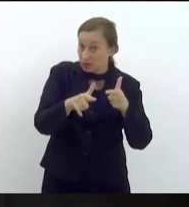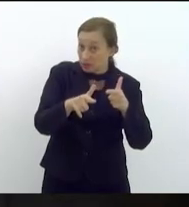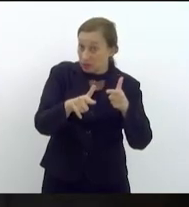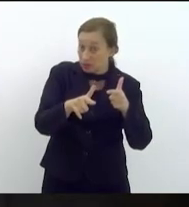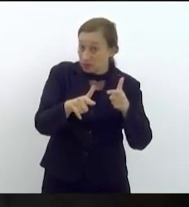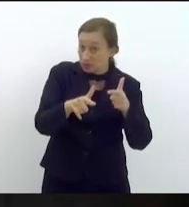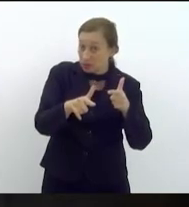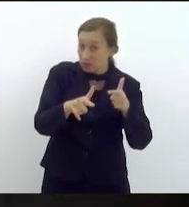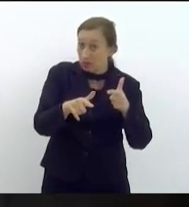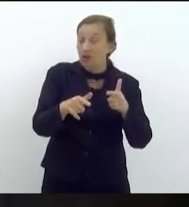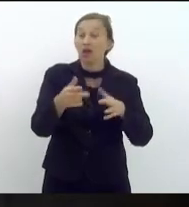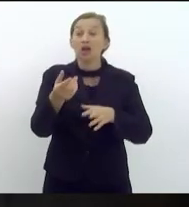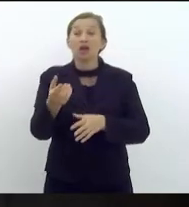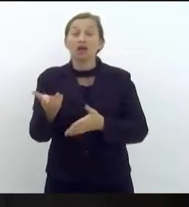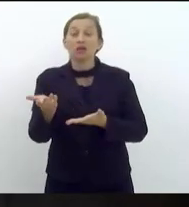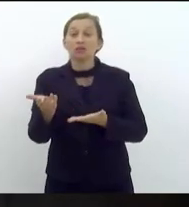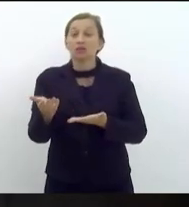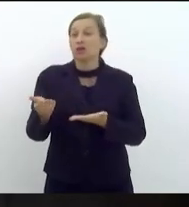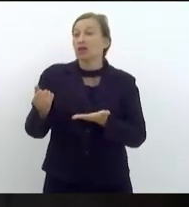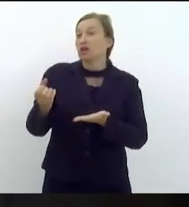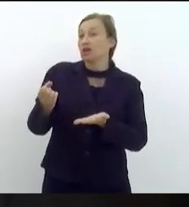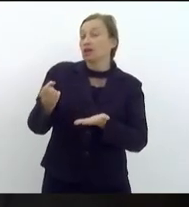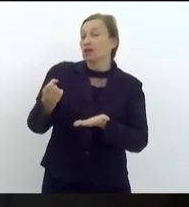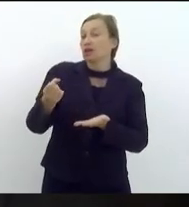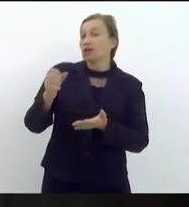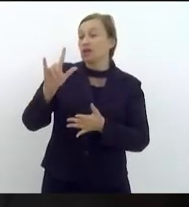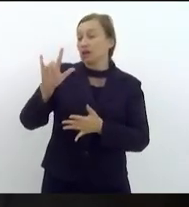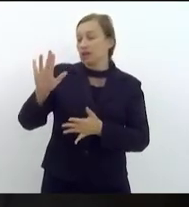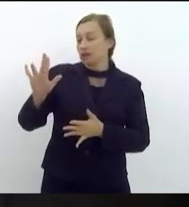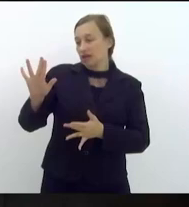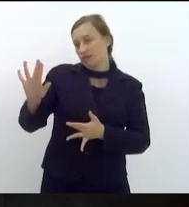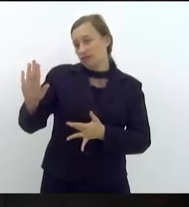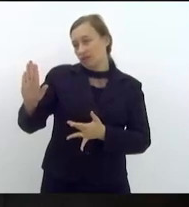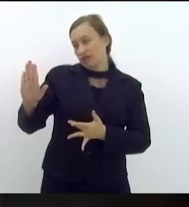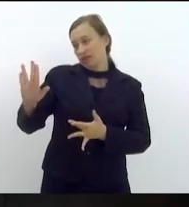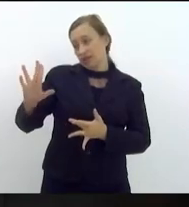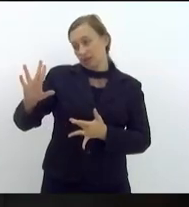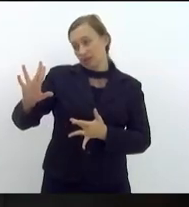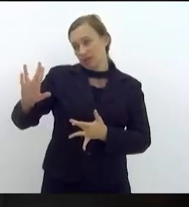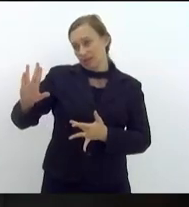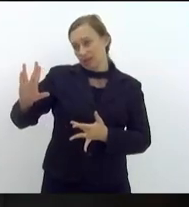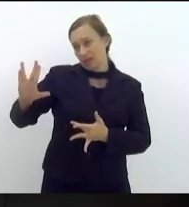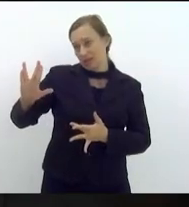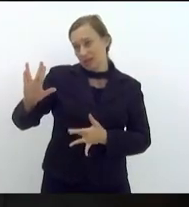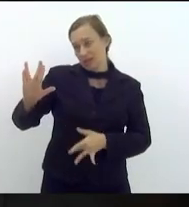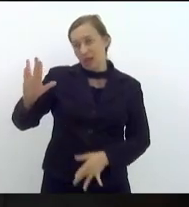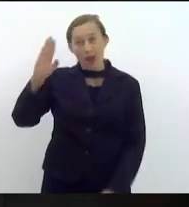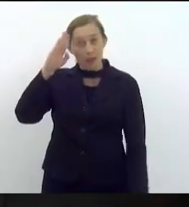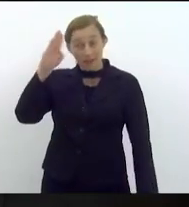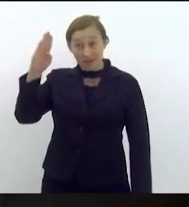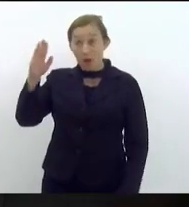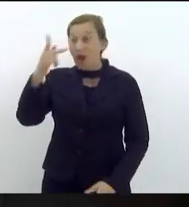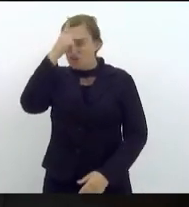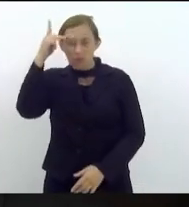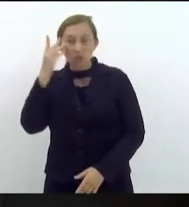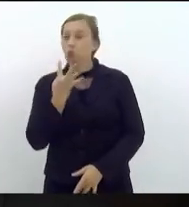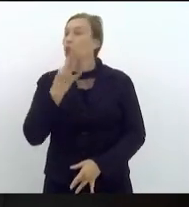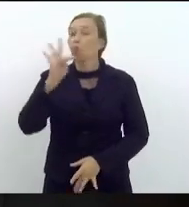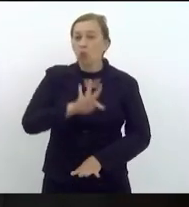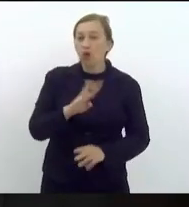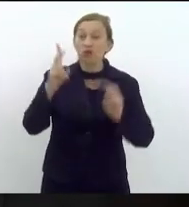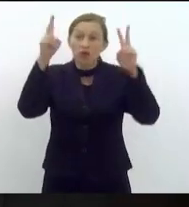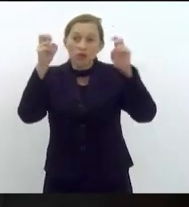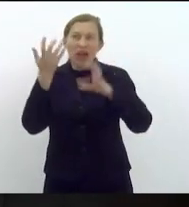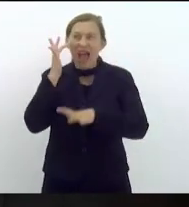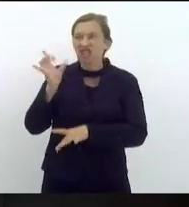esse medicamento é eficaz é claro que as pessoas que não conhecem o assunto acham que existe